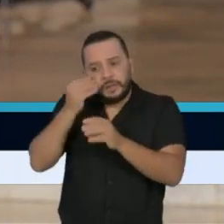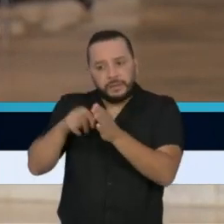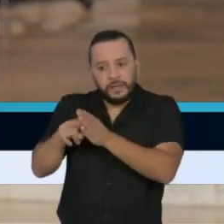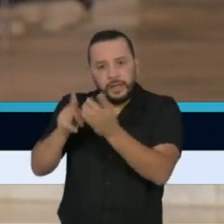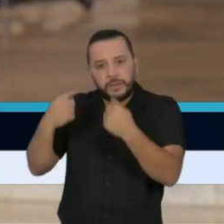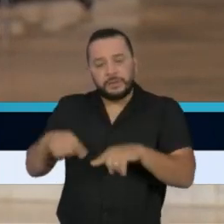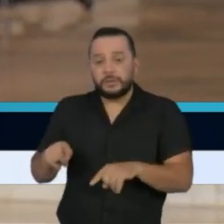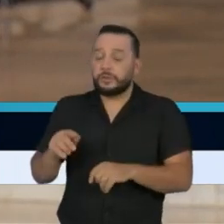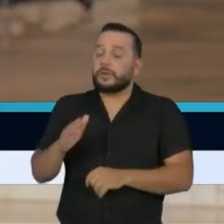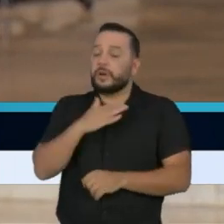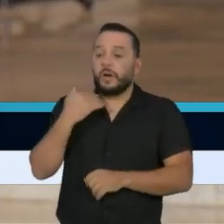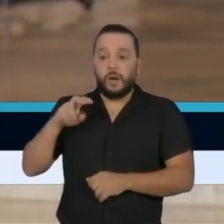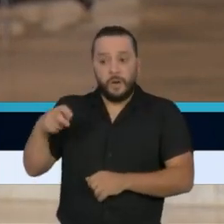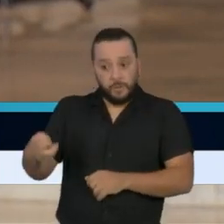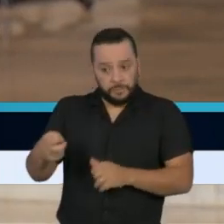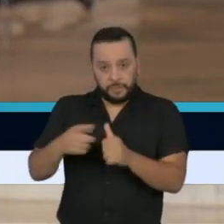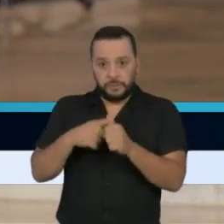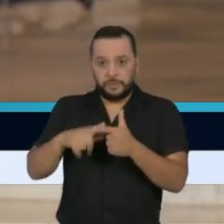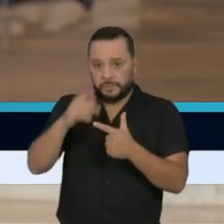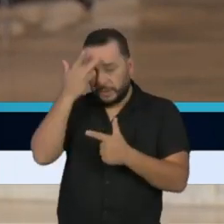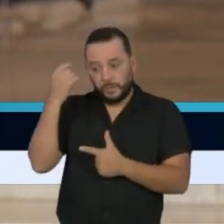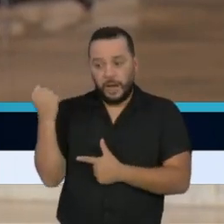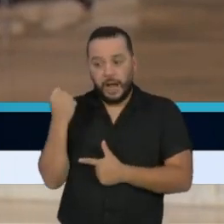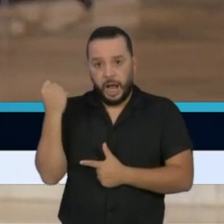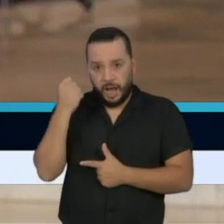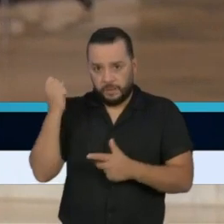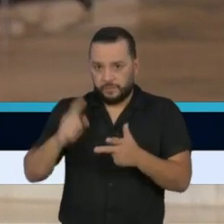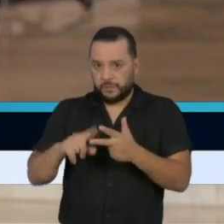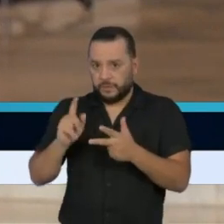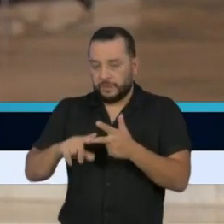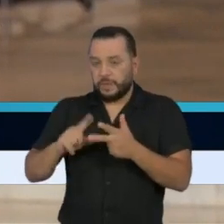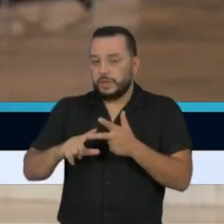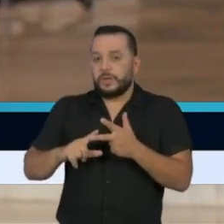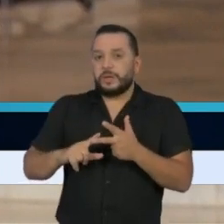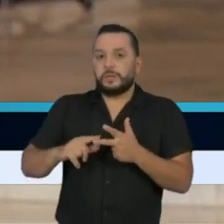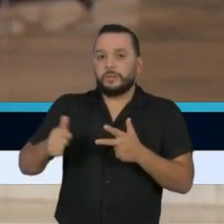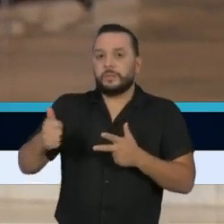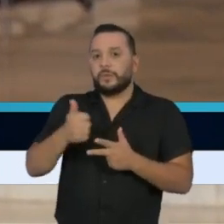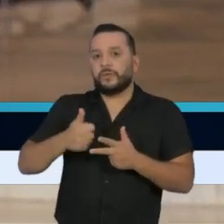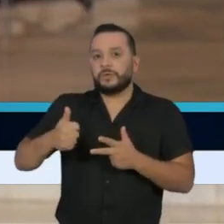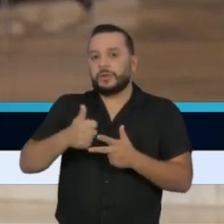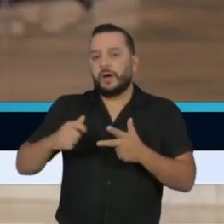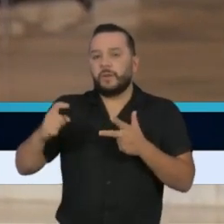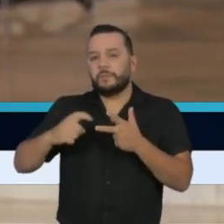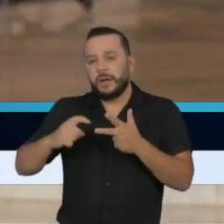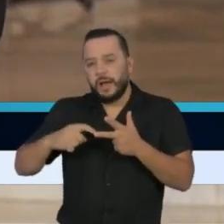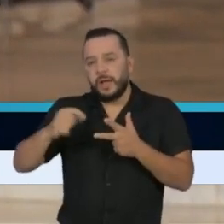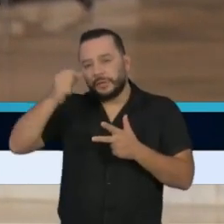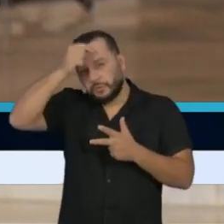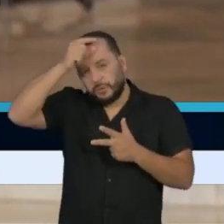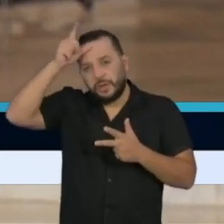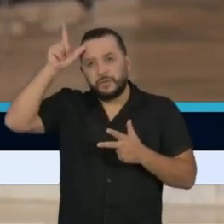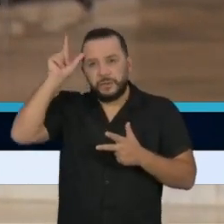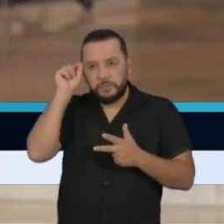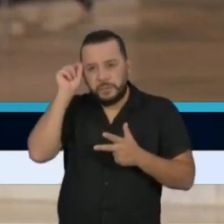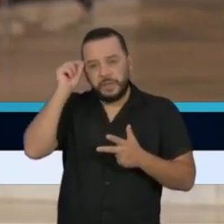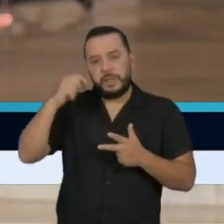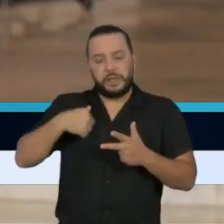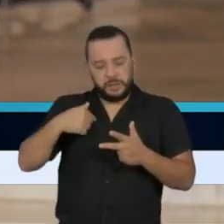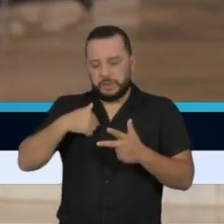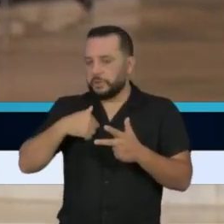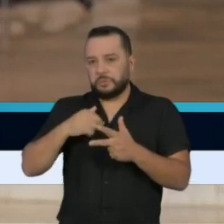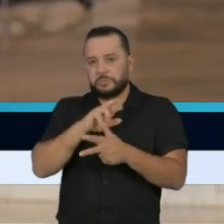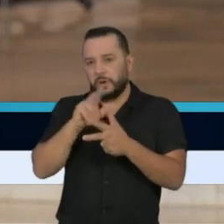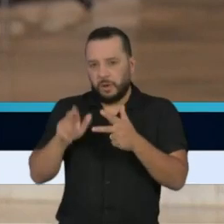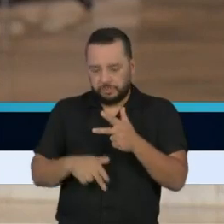pacientes graves internados, profissionais da saúde, isso é a prioridade do